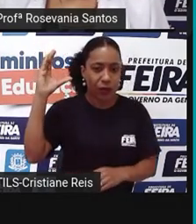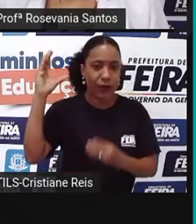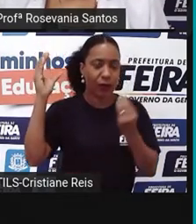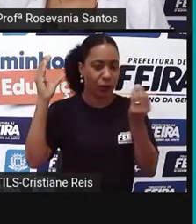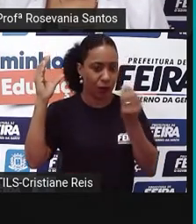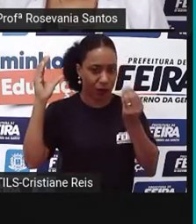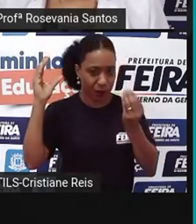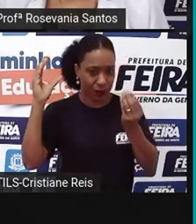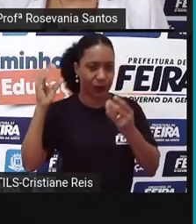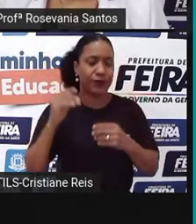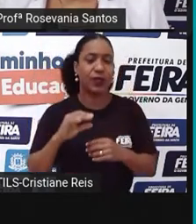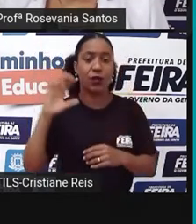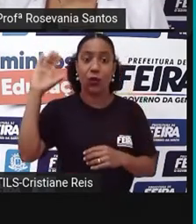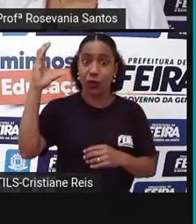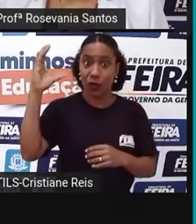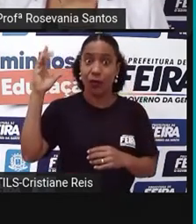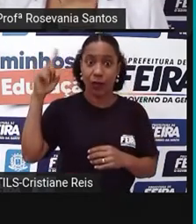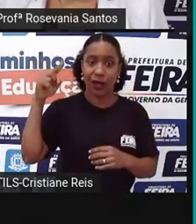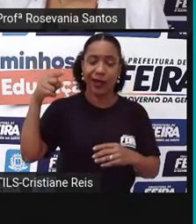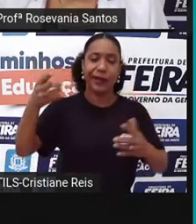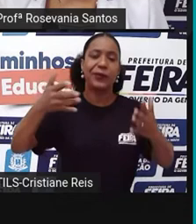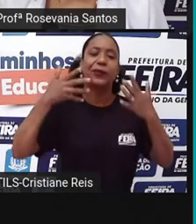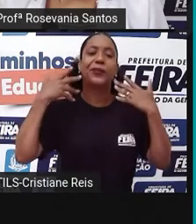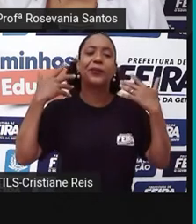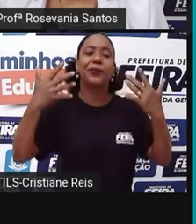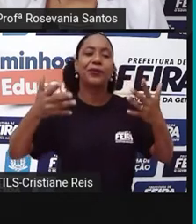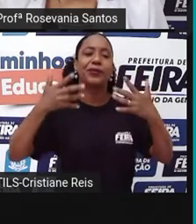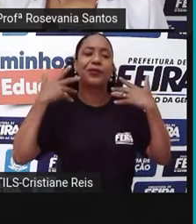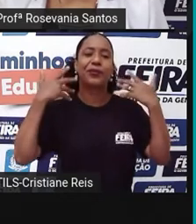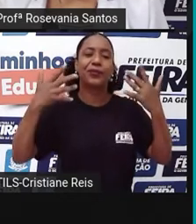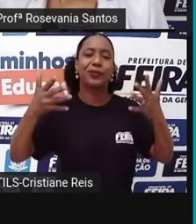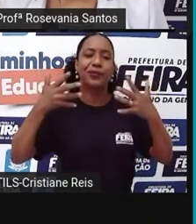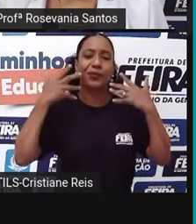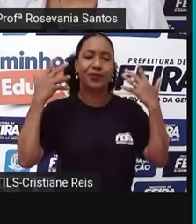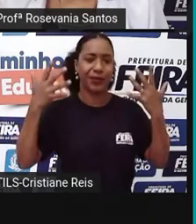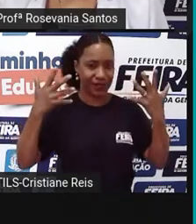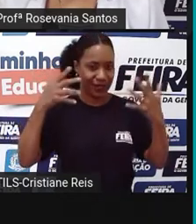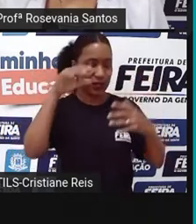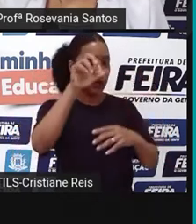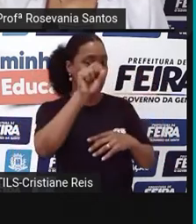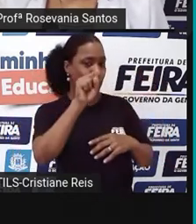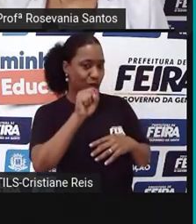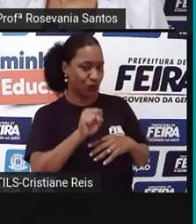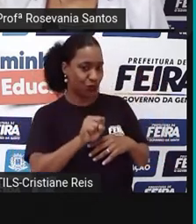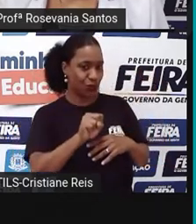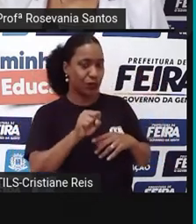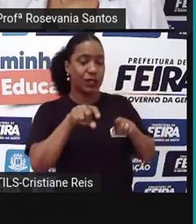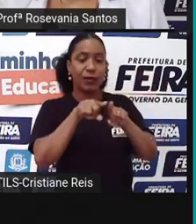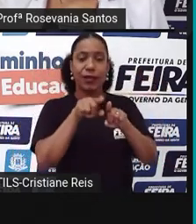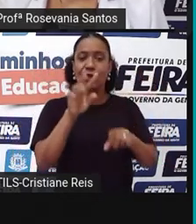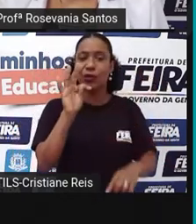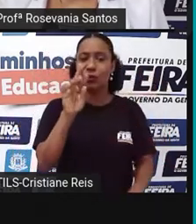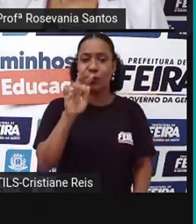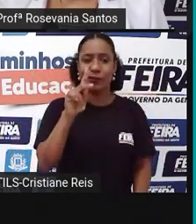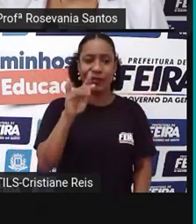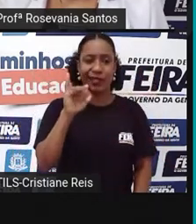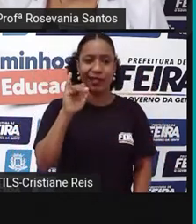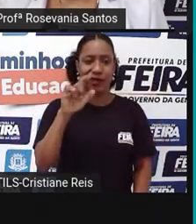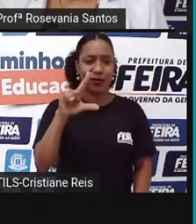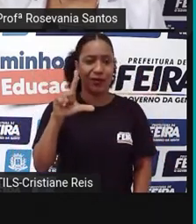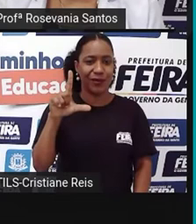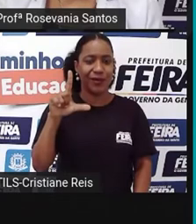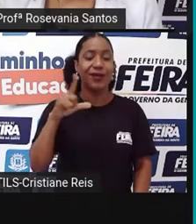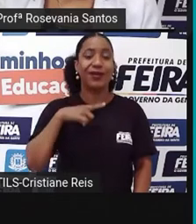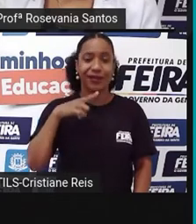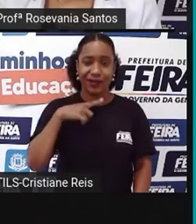climas tropicais, mas a gente tem um clima subtropical aqui, né, nessa partezinha daqui de baixo, ó, que aqui está